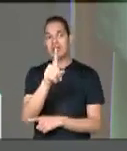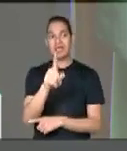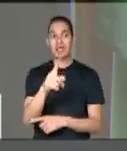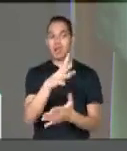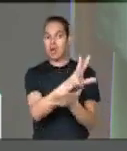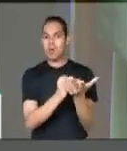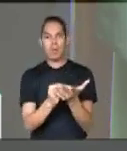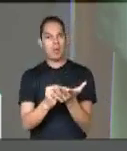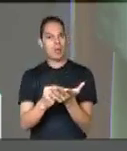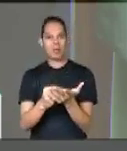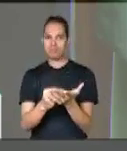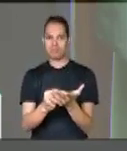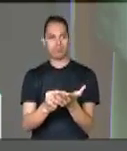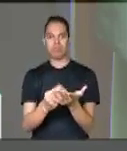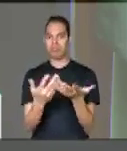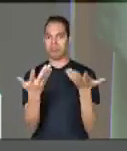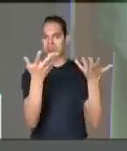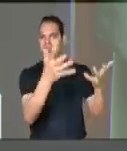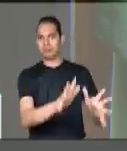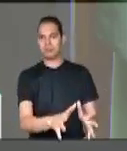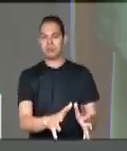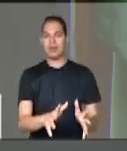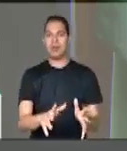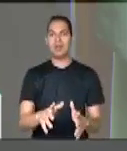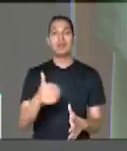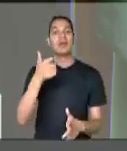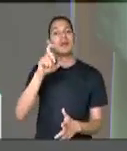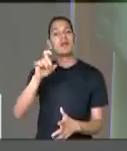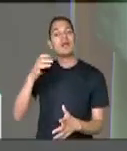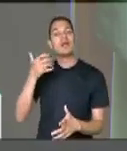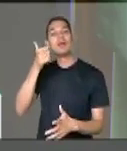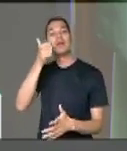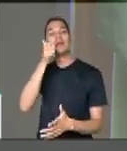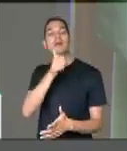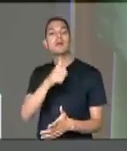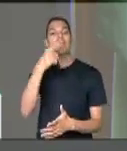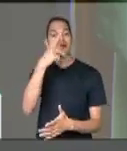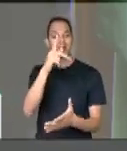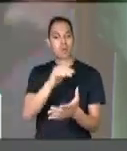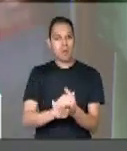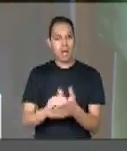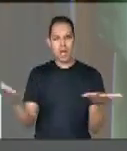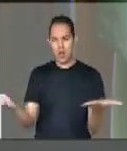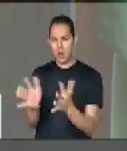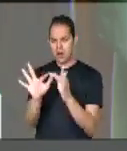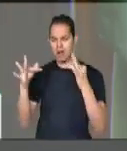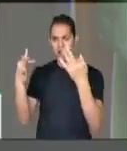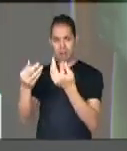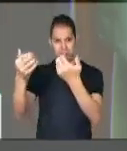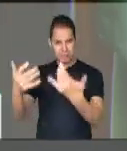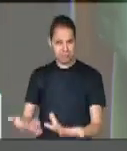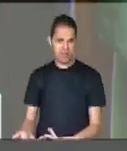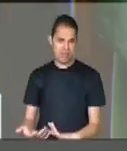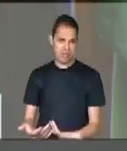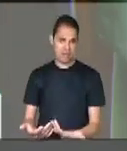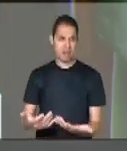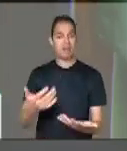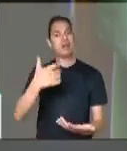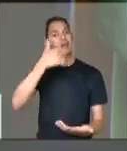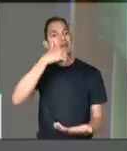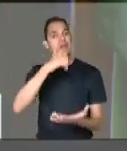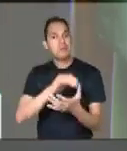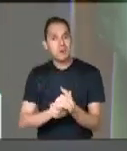sobrinho. E dito por uma ex-mulher sua, agora quer falar de família? Eu vou preservar a sua atual esposa e a sua filha porque ela não merece aqui